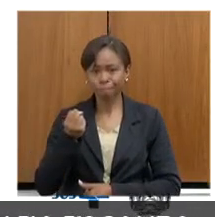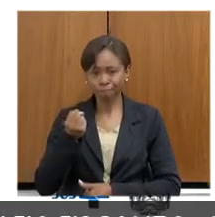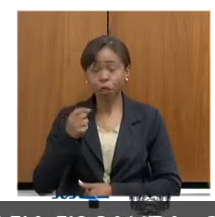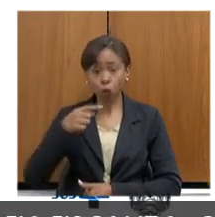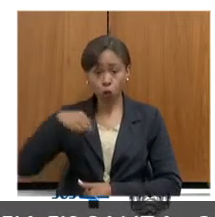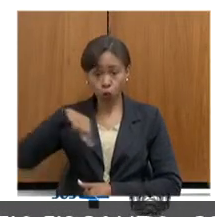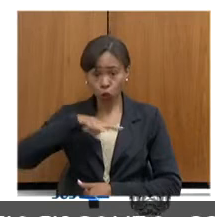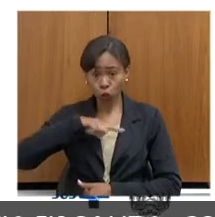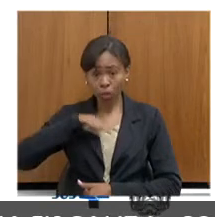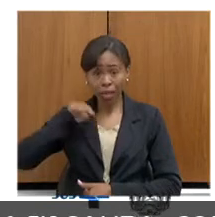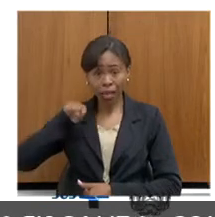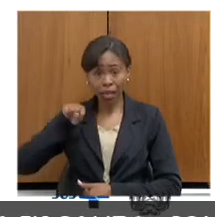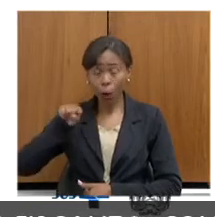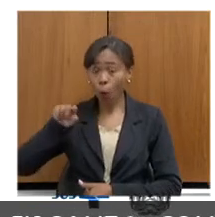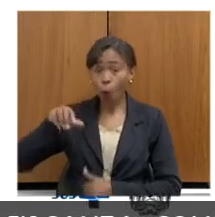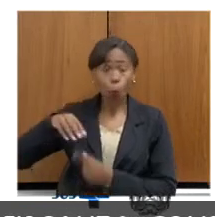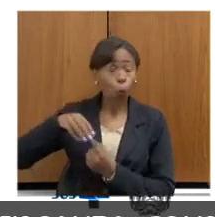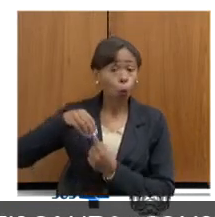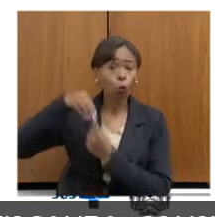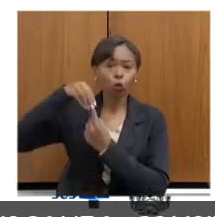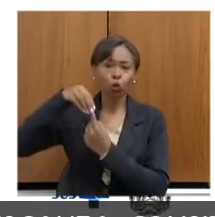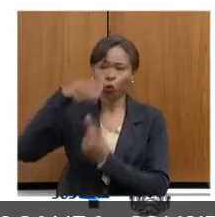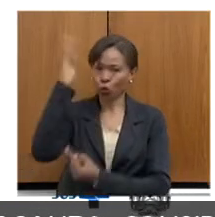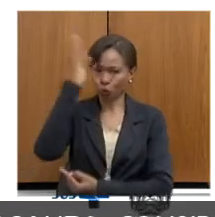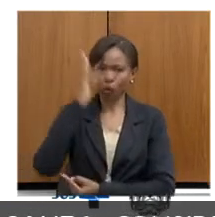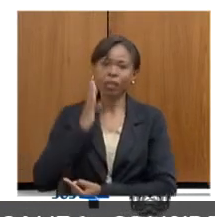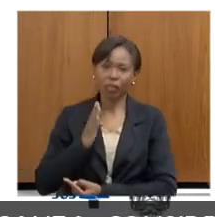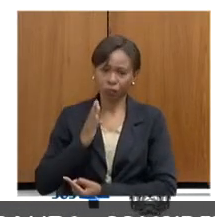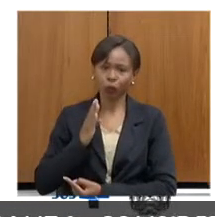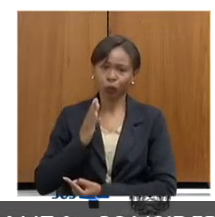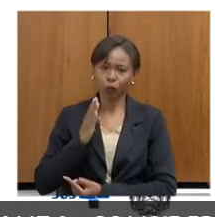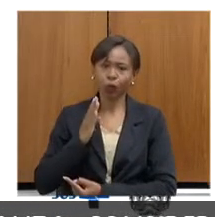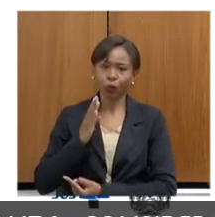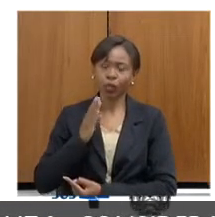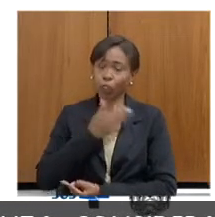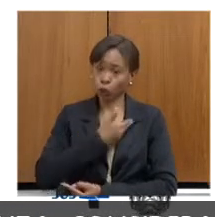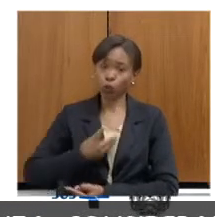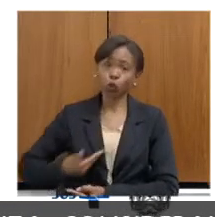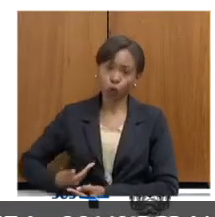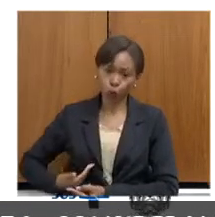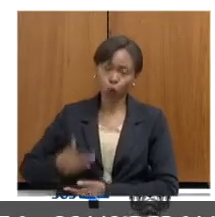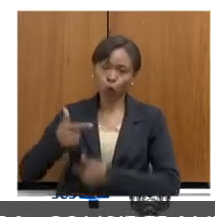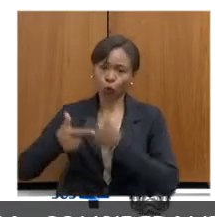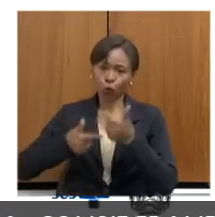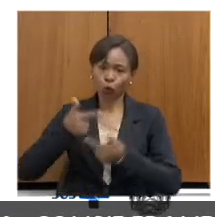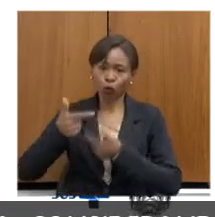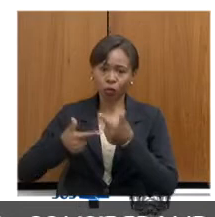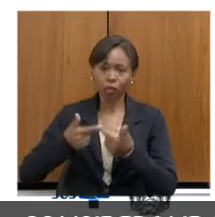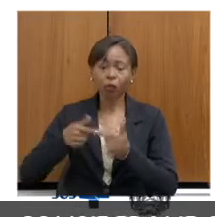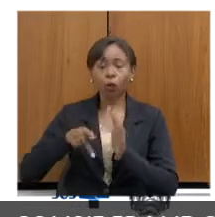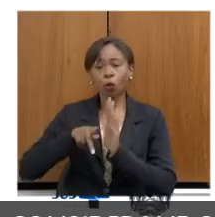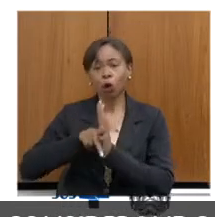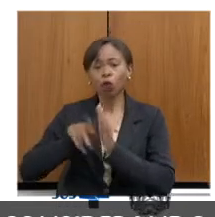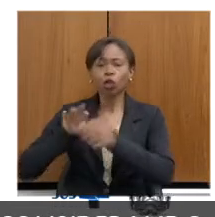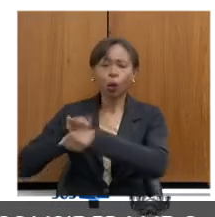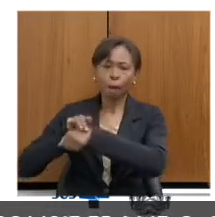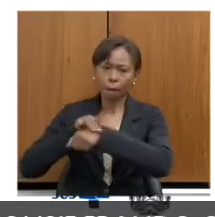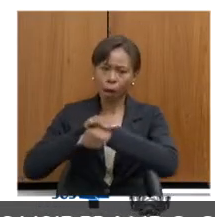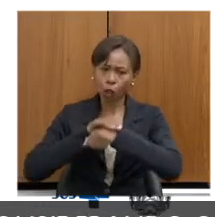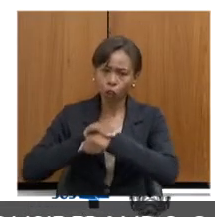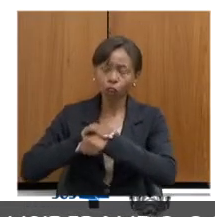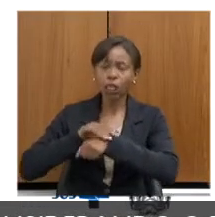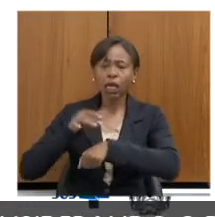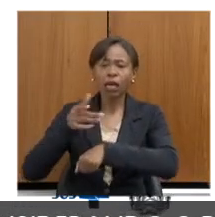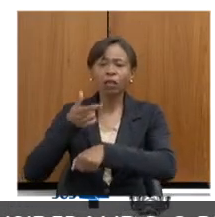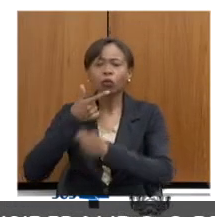emo Hemocentro do Brasil serviço público do Brasil a técnica de inativação de patógenos das